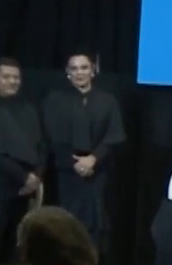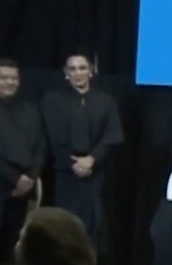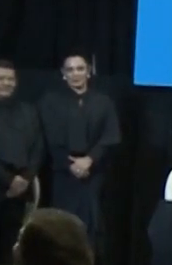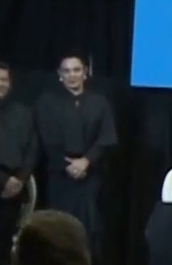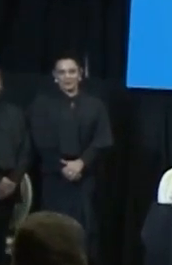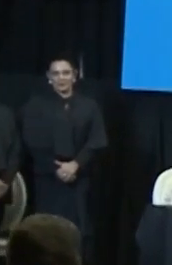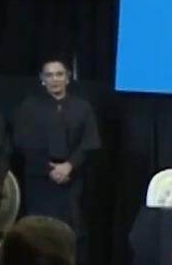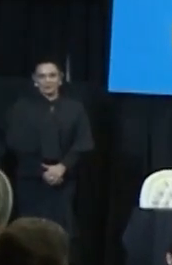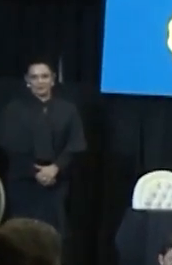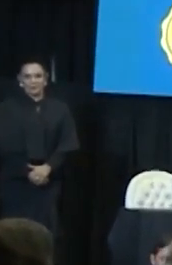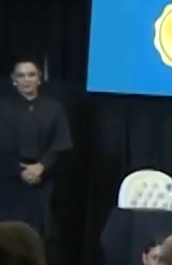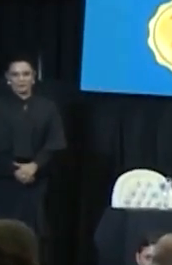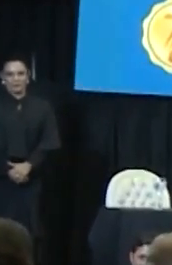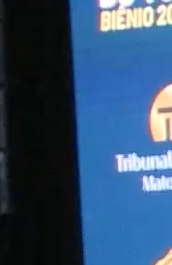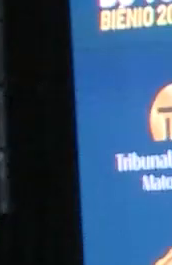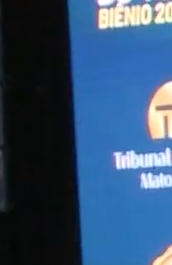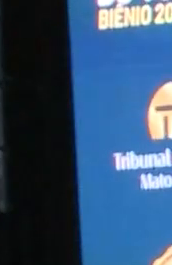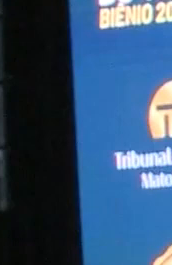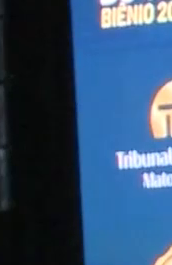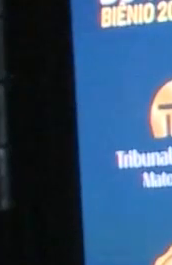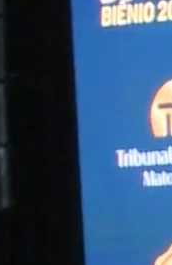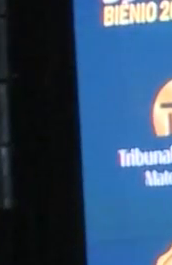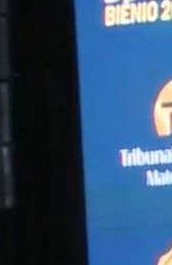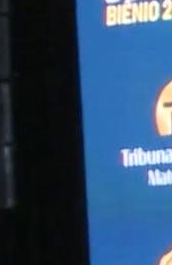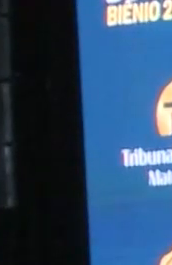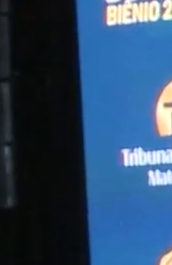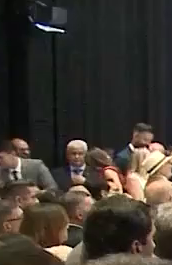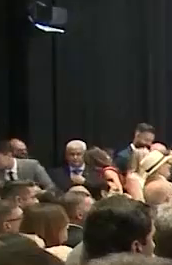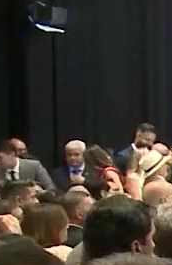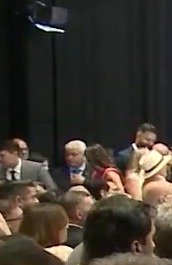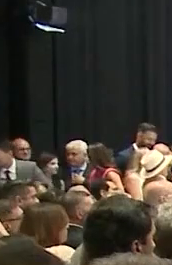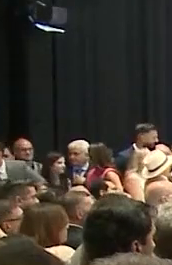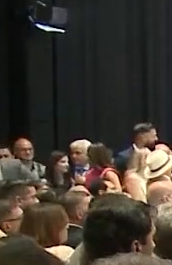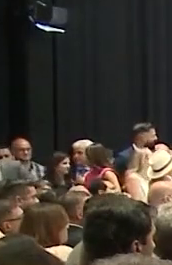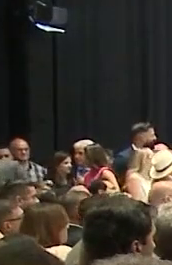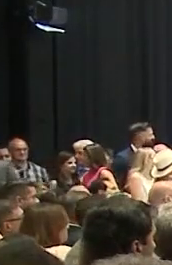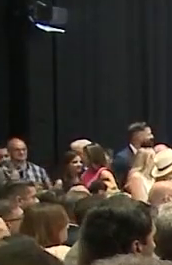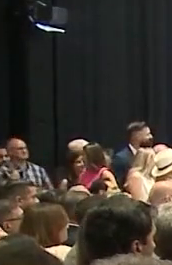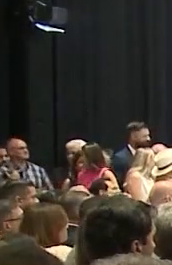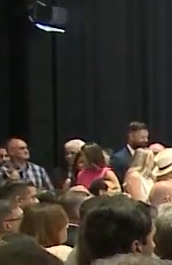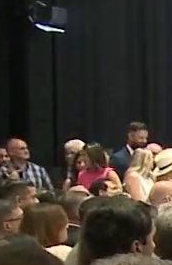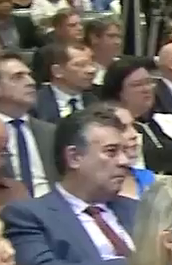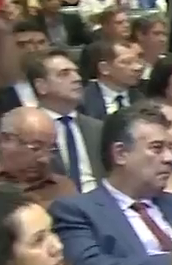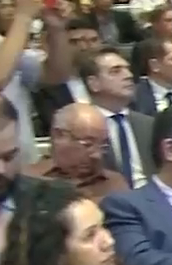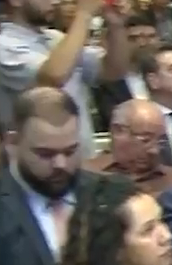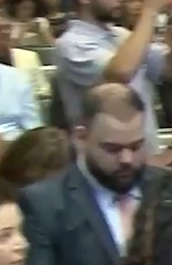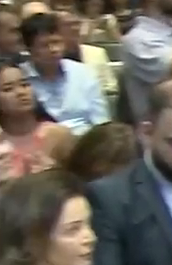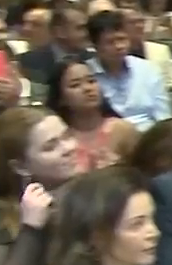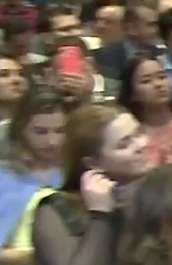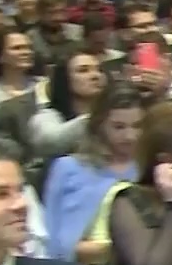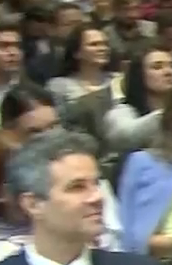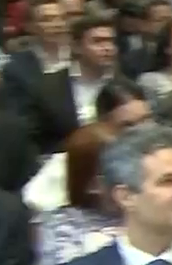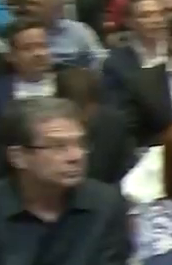assim como o atual perfil consolidado do TCE mato-grossense, que vem se tornando um órgão público cada vez